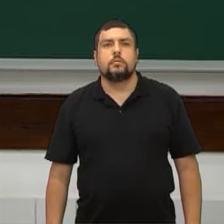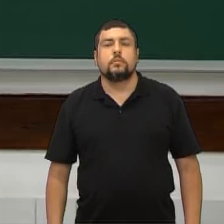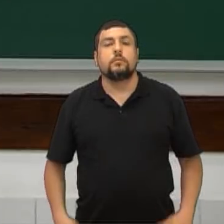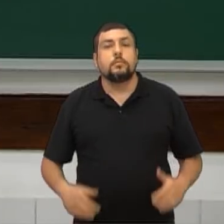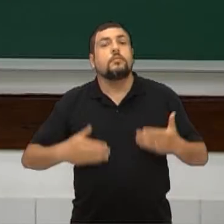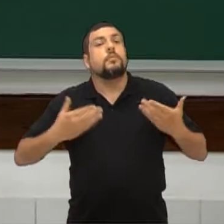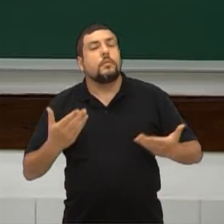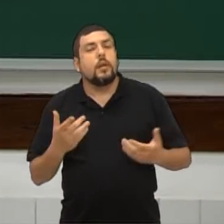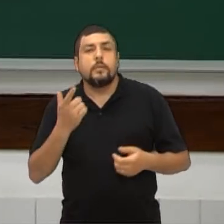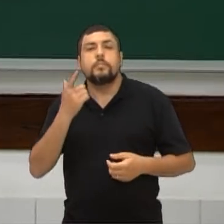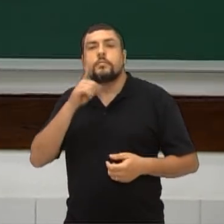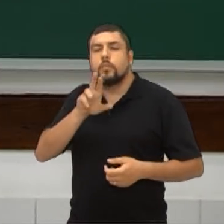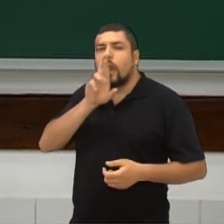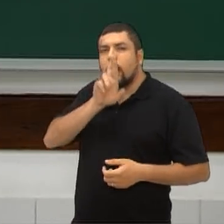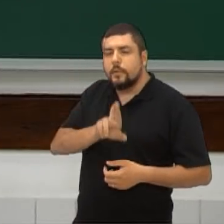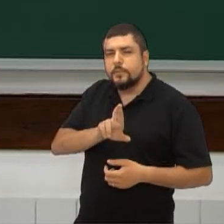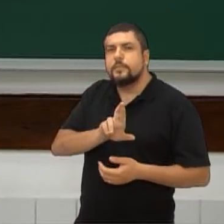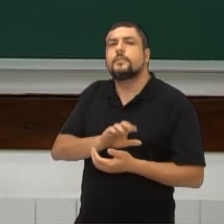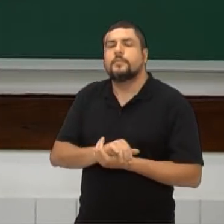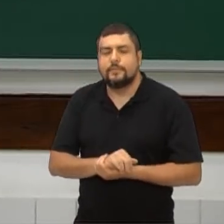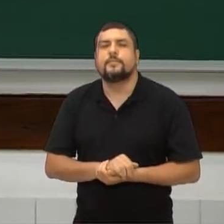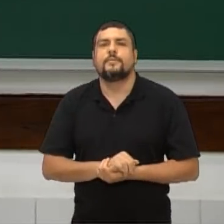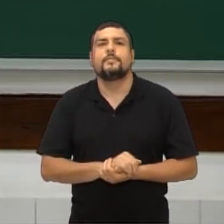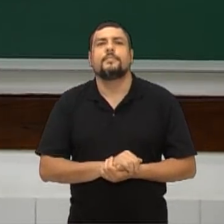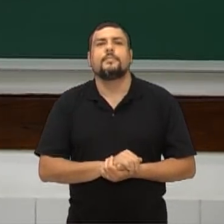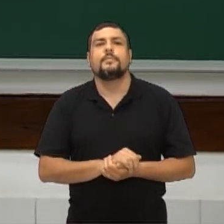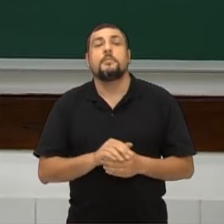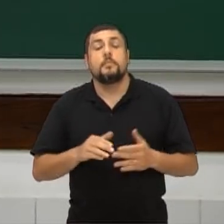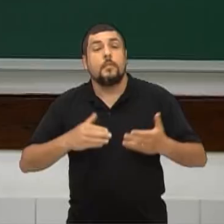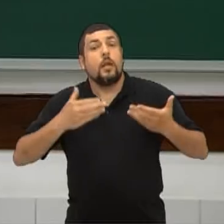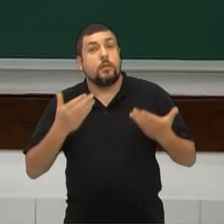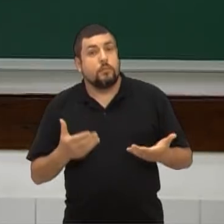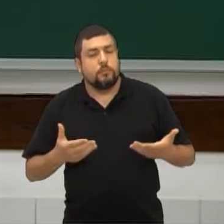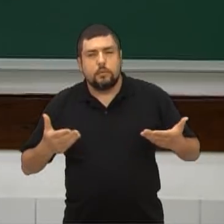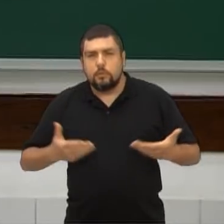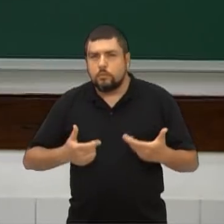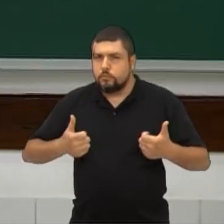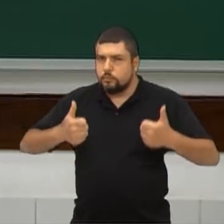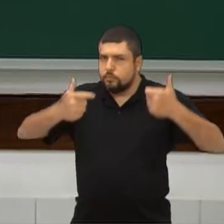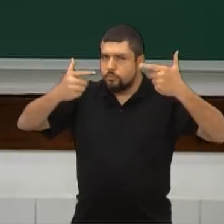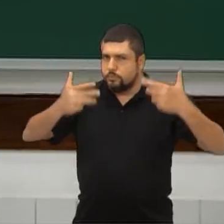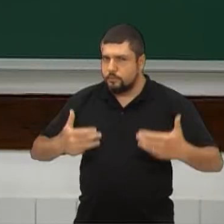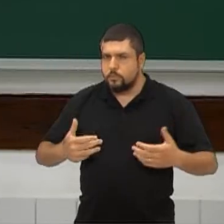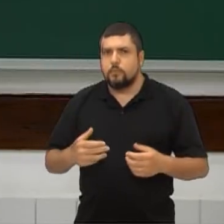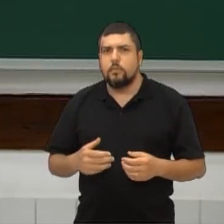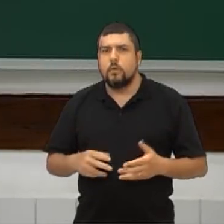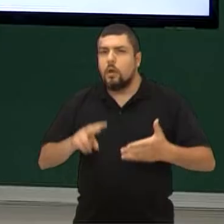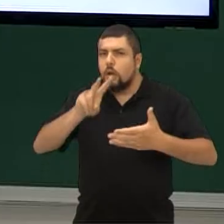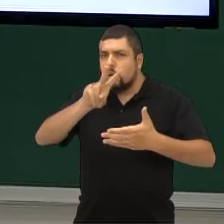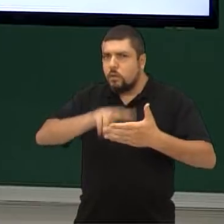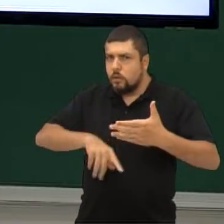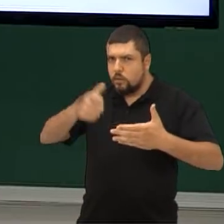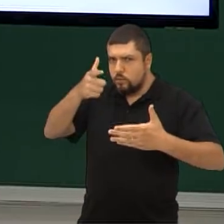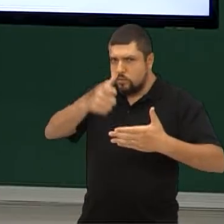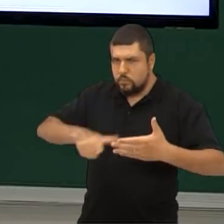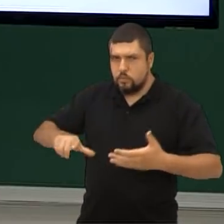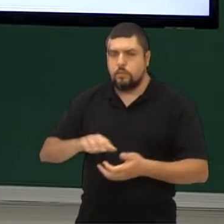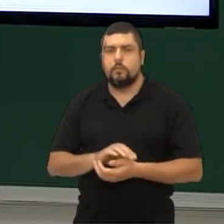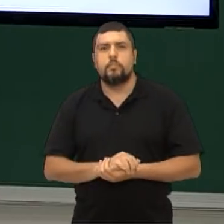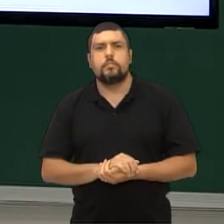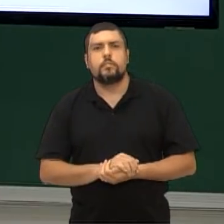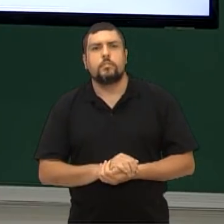E aí, conseguiram resolver os desafios? Bom, eu já vou começar a explicar isso para vocês. Vamos ler de novo aqui eles. O